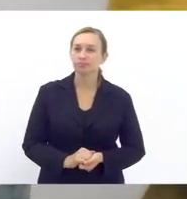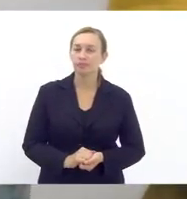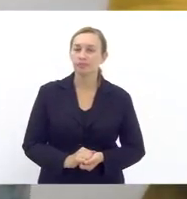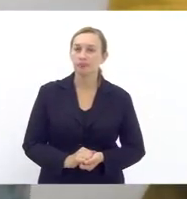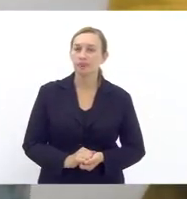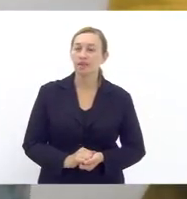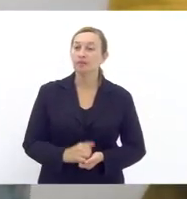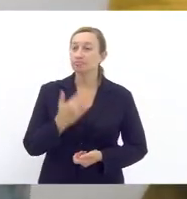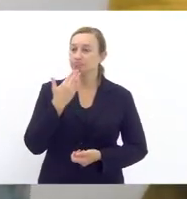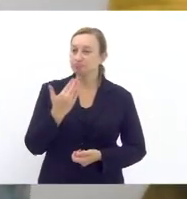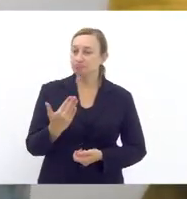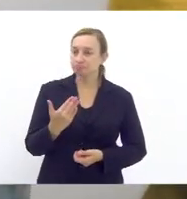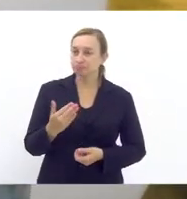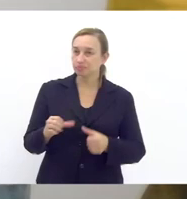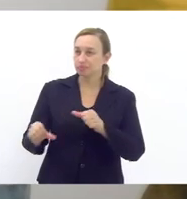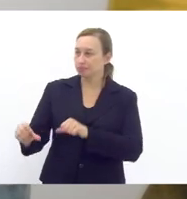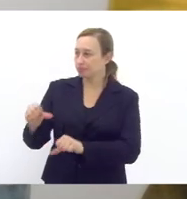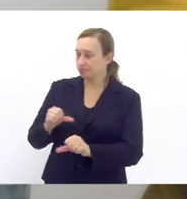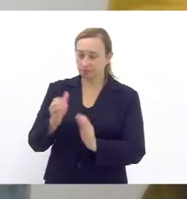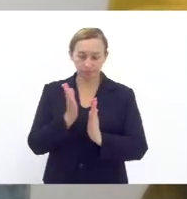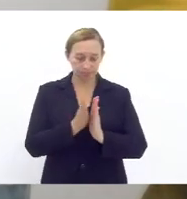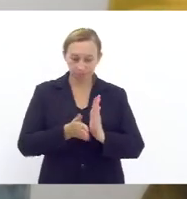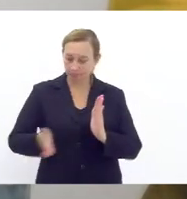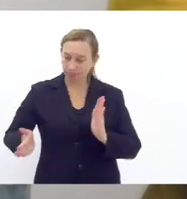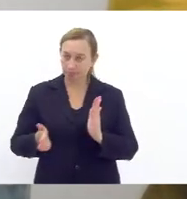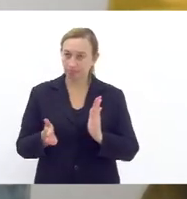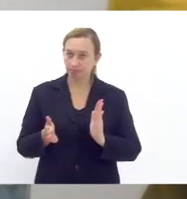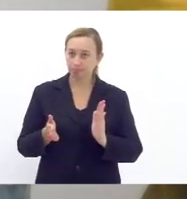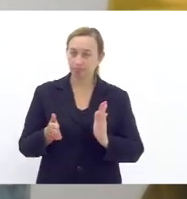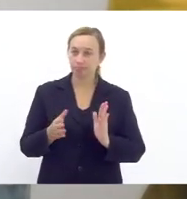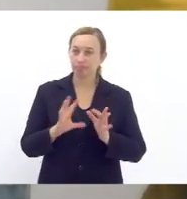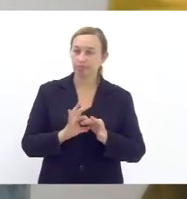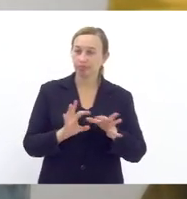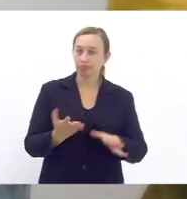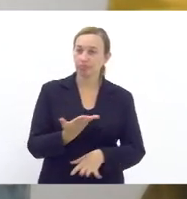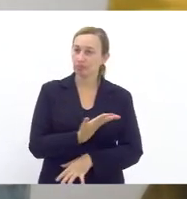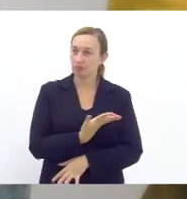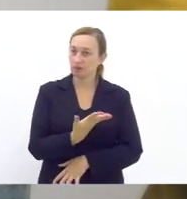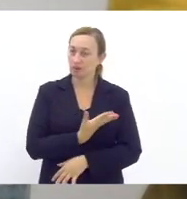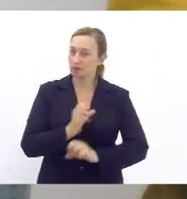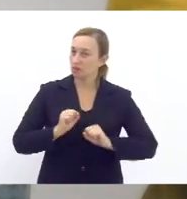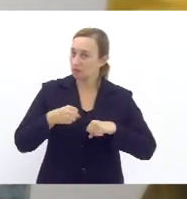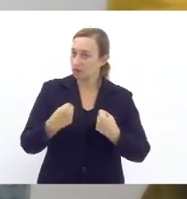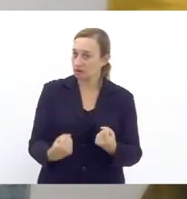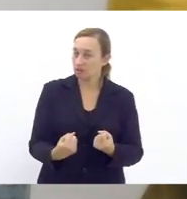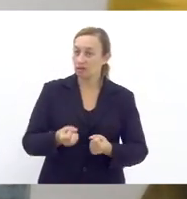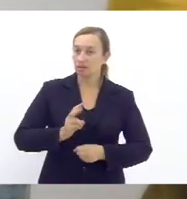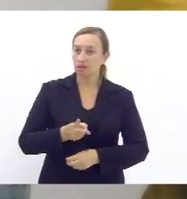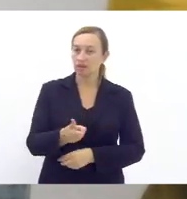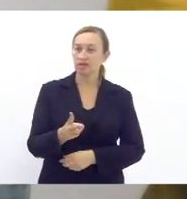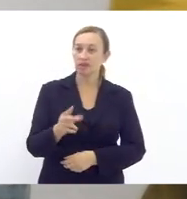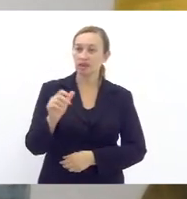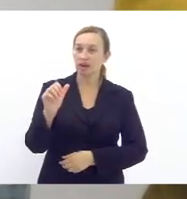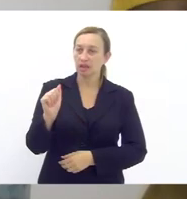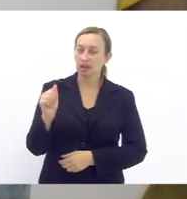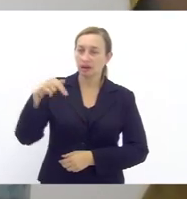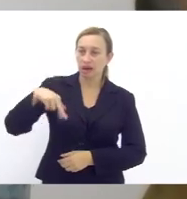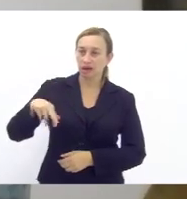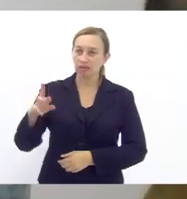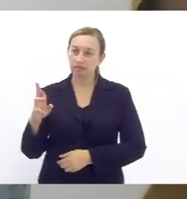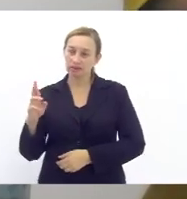aqui para inverter aqui a ordem para dar a palavra do nosso companheiro defensor de sempre André Barros